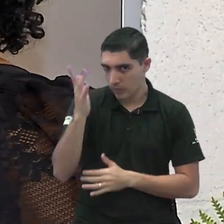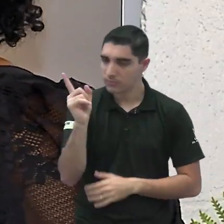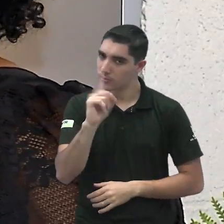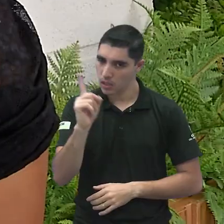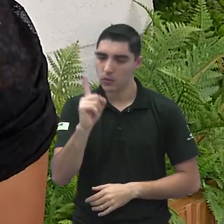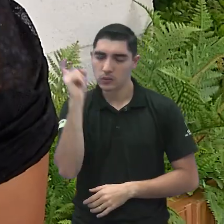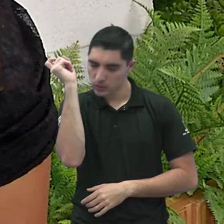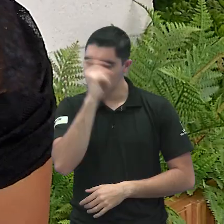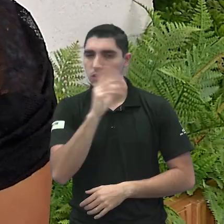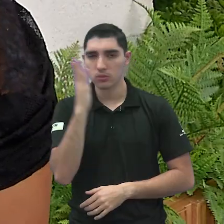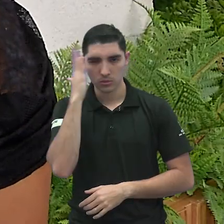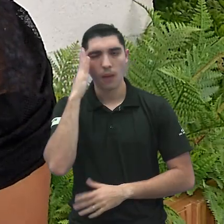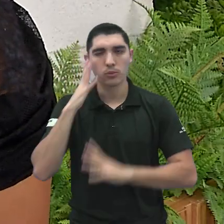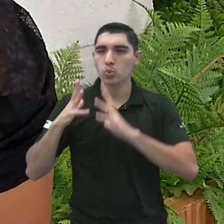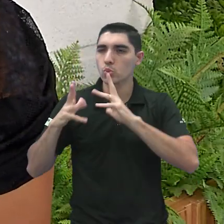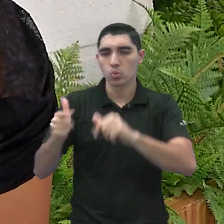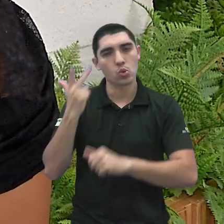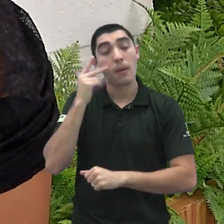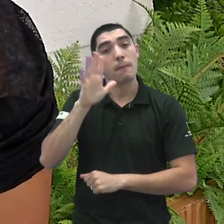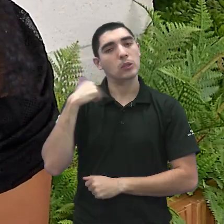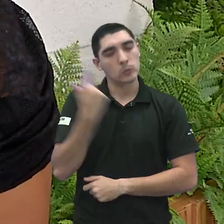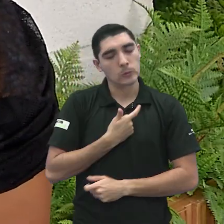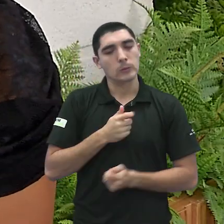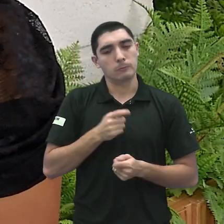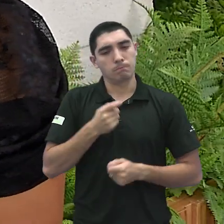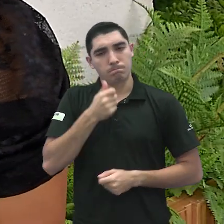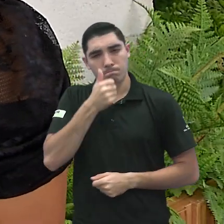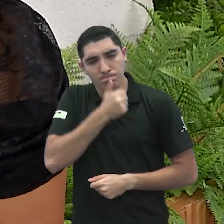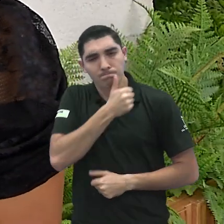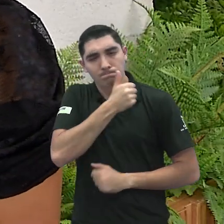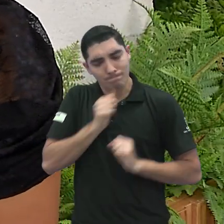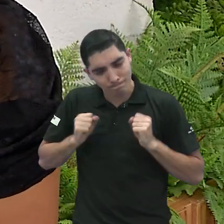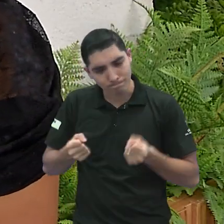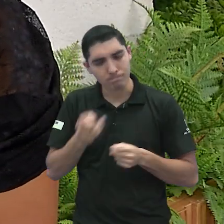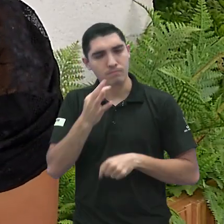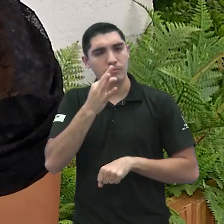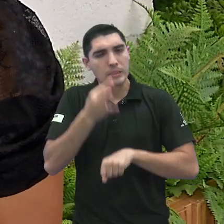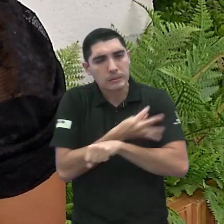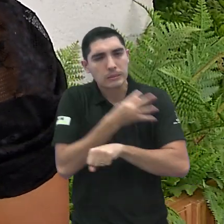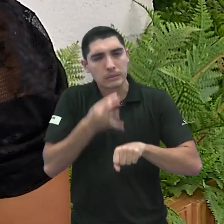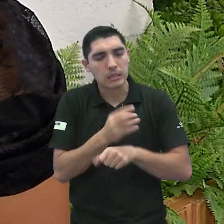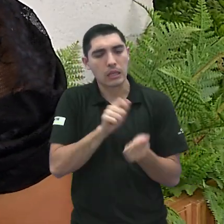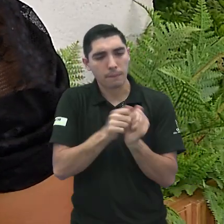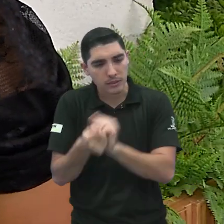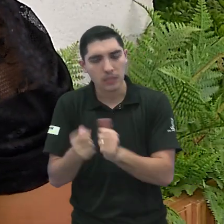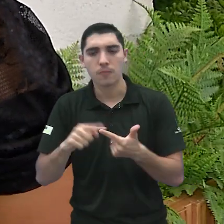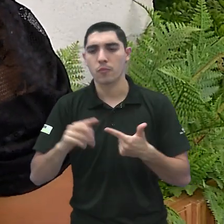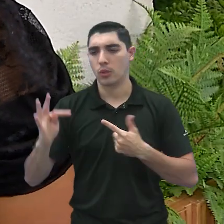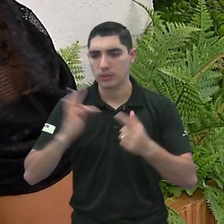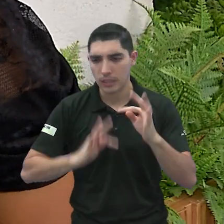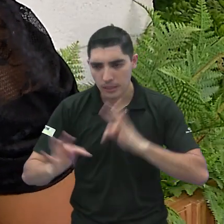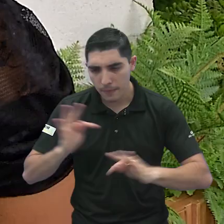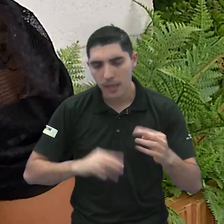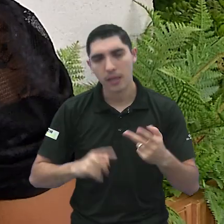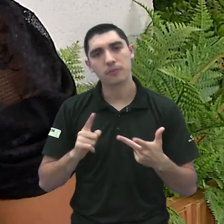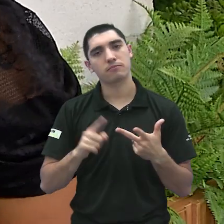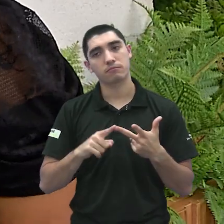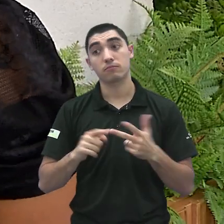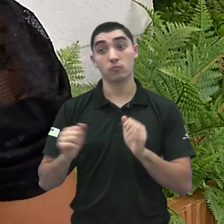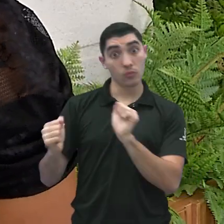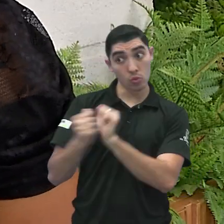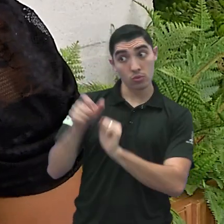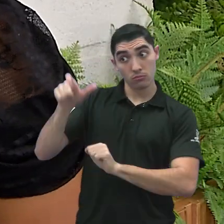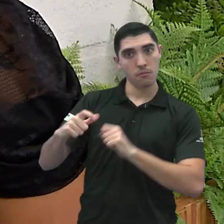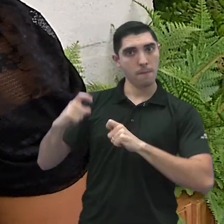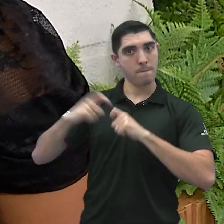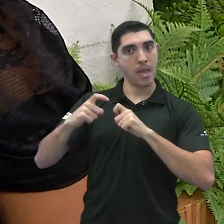são poucas. Então, no início não foi fácil, no início tudo é difícil, Mas é o que eu falo, a gente vai se adaptando, vai encaixando tudo nos